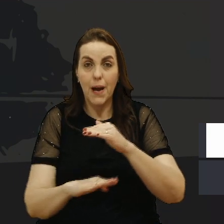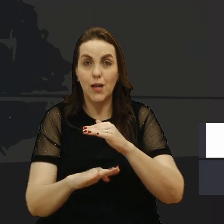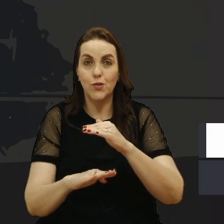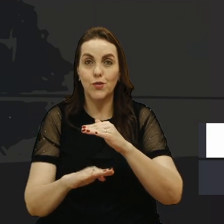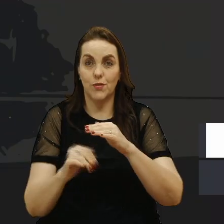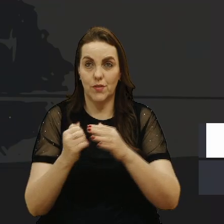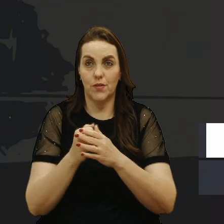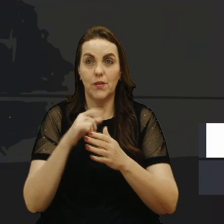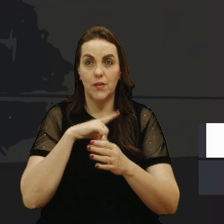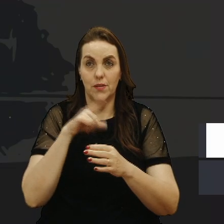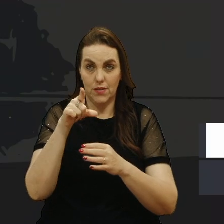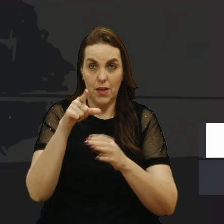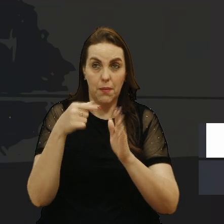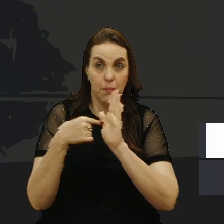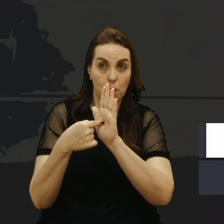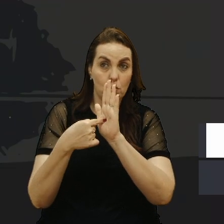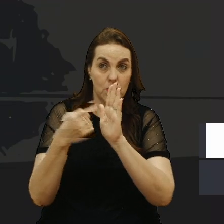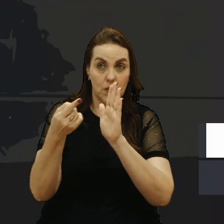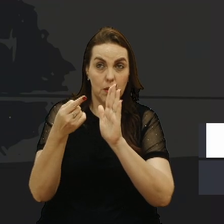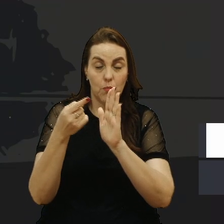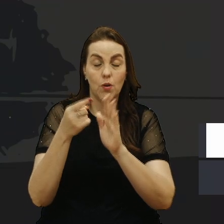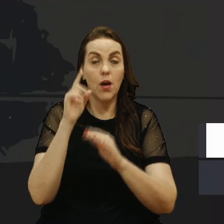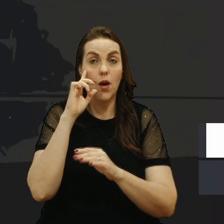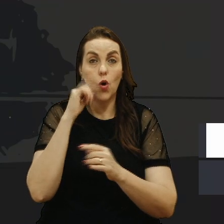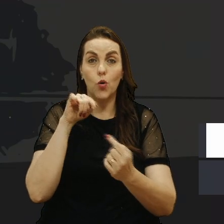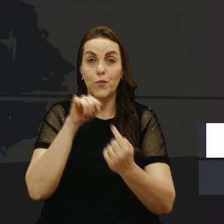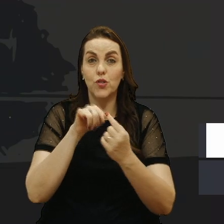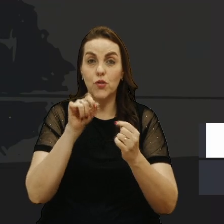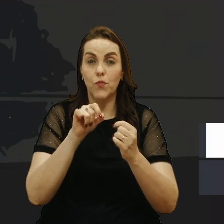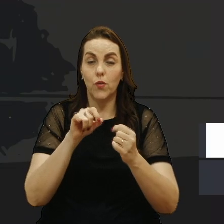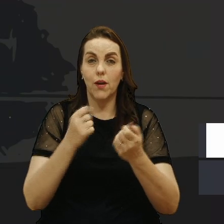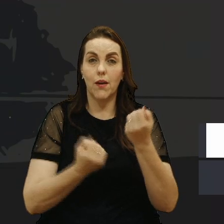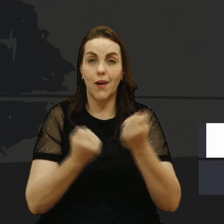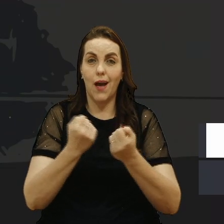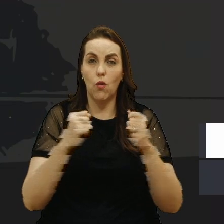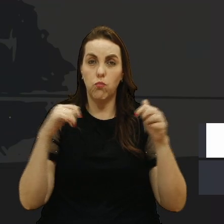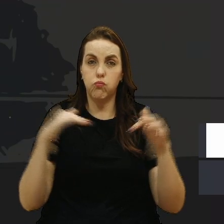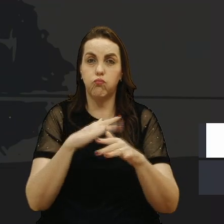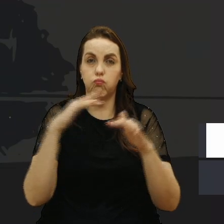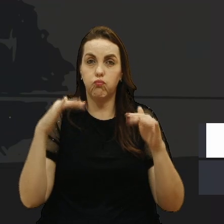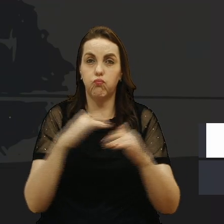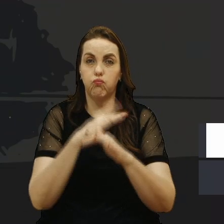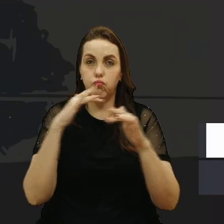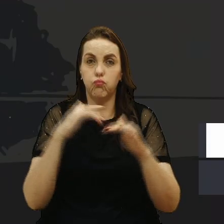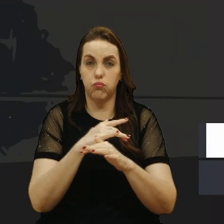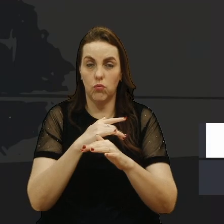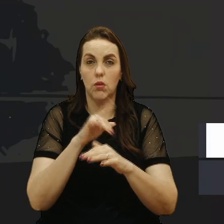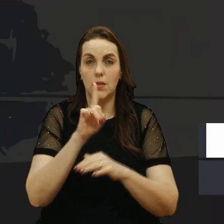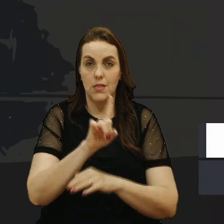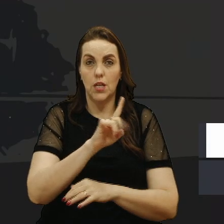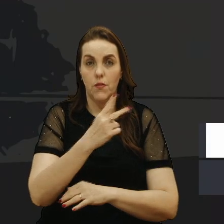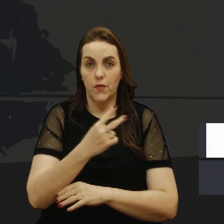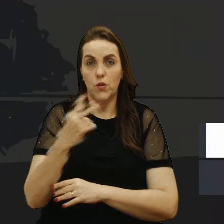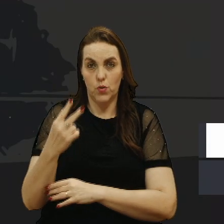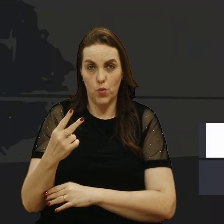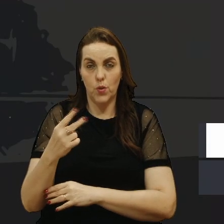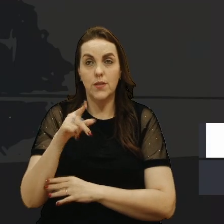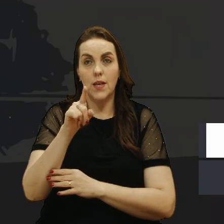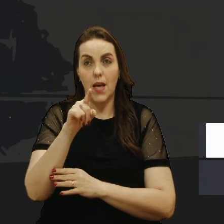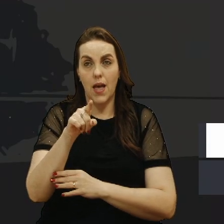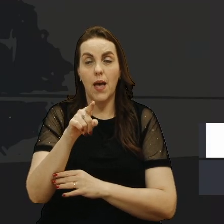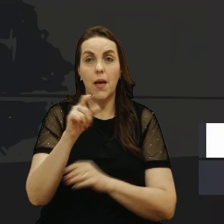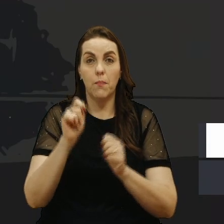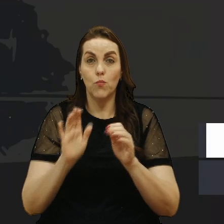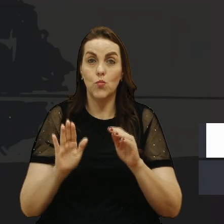configuração que está sendo mostrada aqui. A ideia do fluxo de veículos que estão na rodovia, na 122, é que eles passam